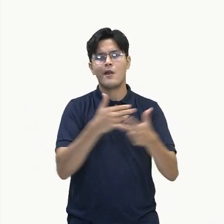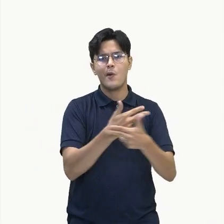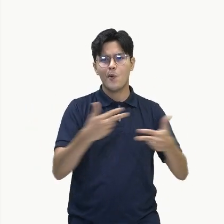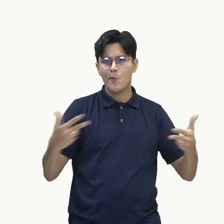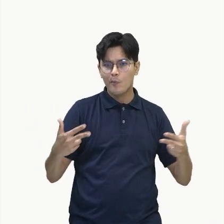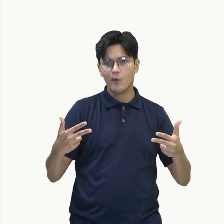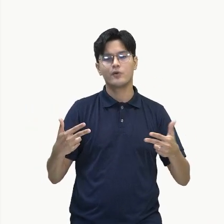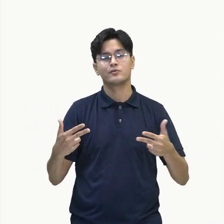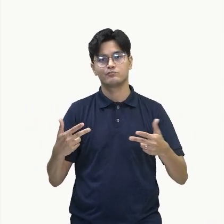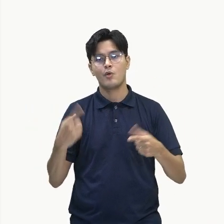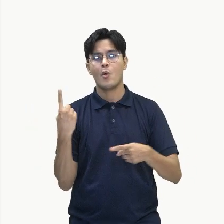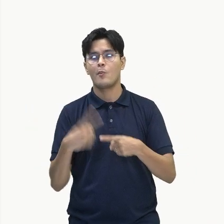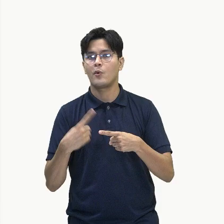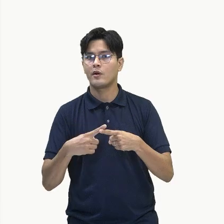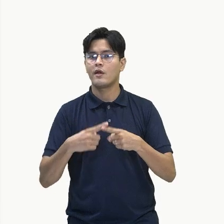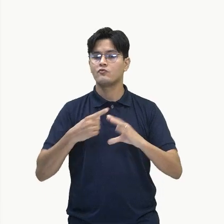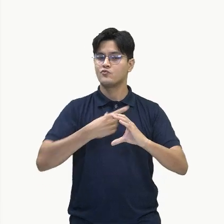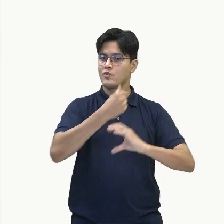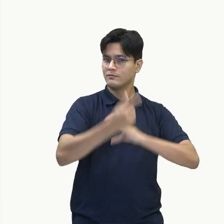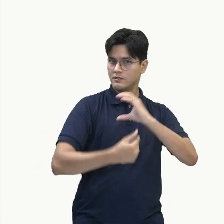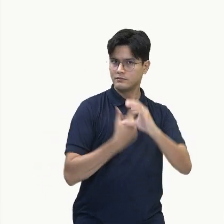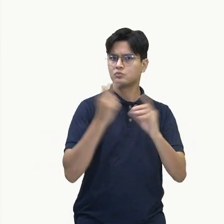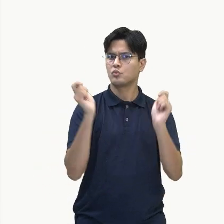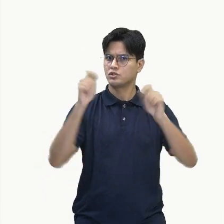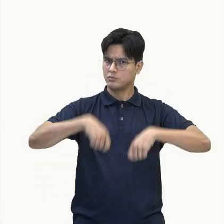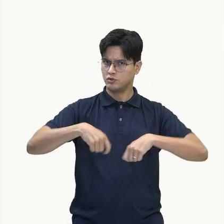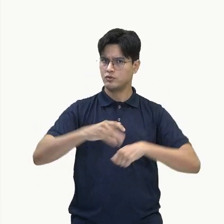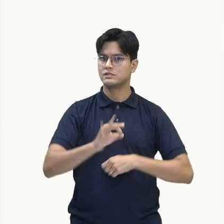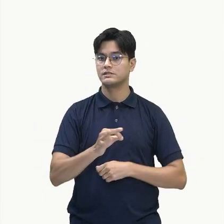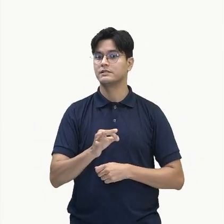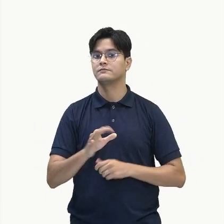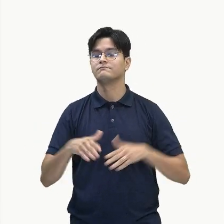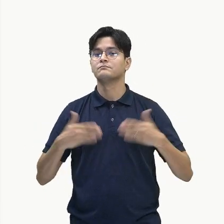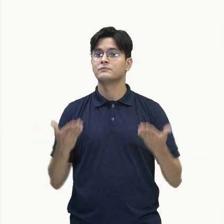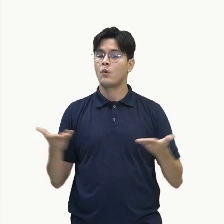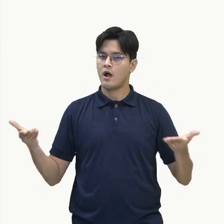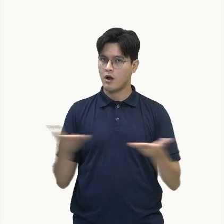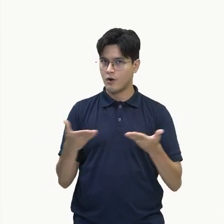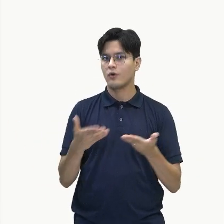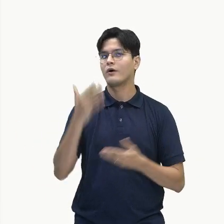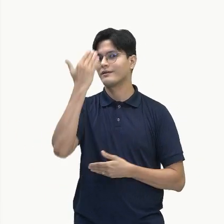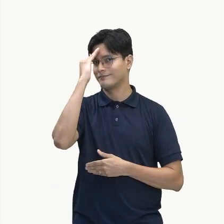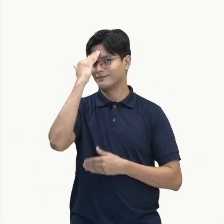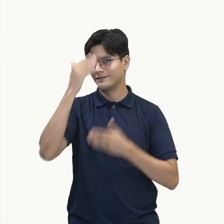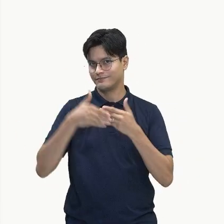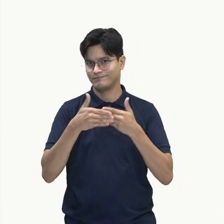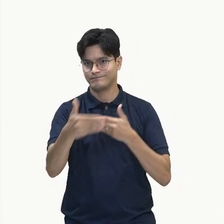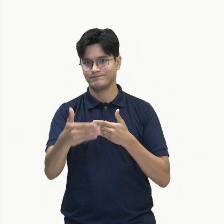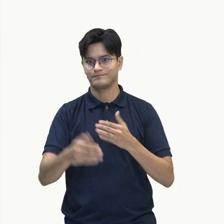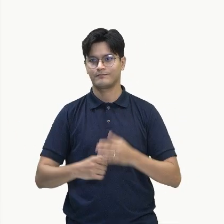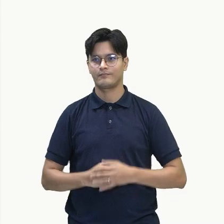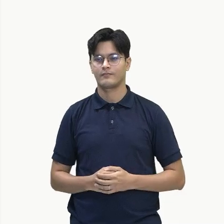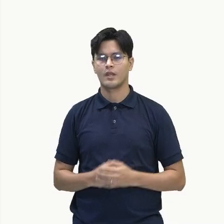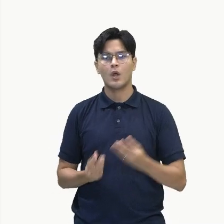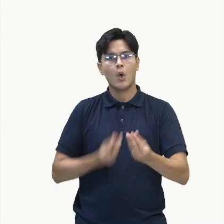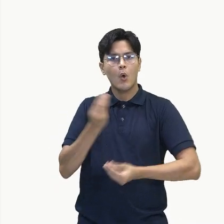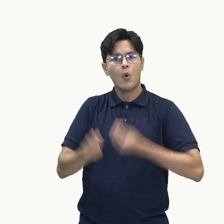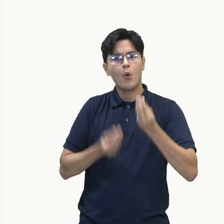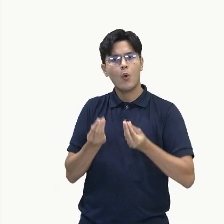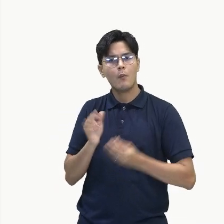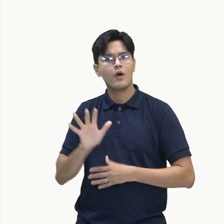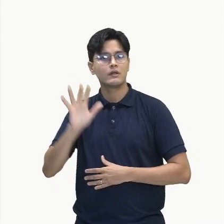e também nas comunicações. E é isso que a gente vai buscar entender a partir deste momento. Como foi que os meios